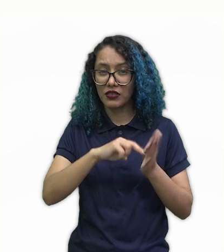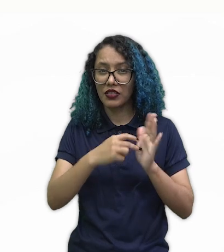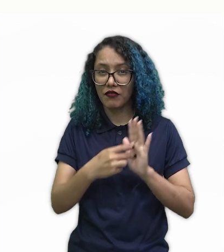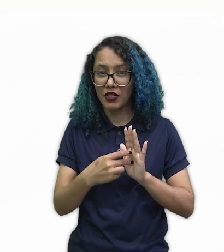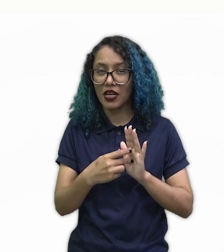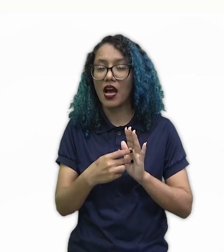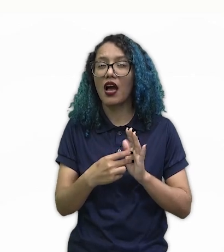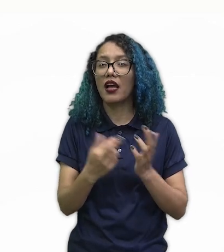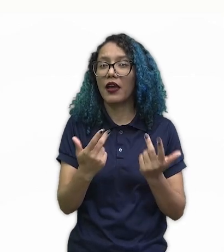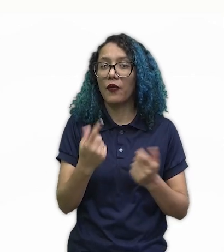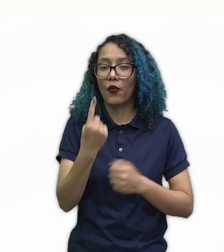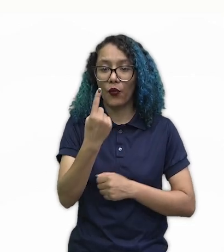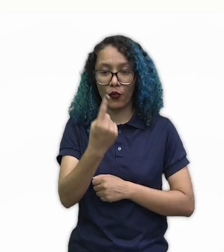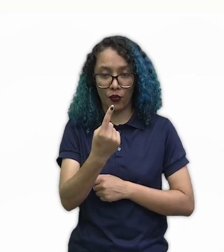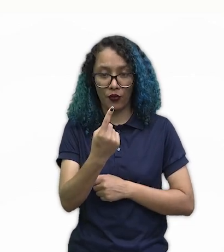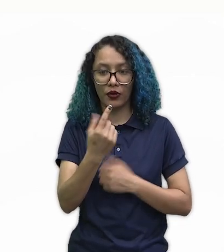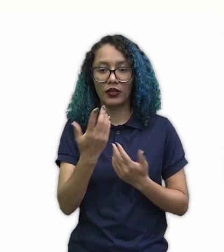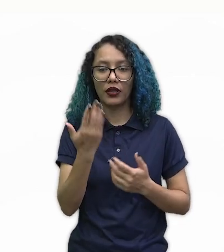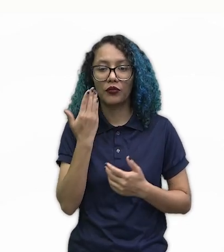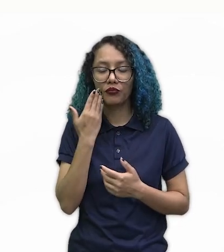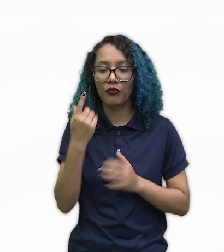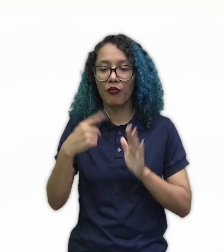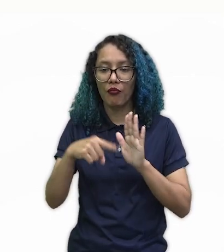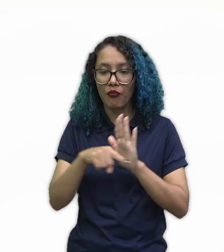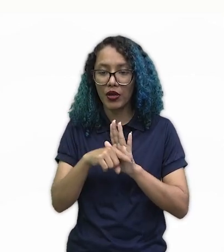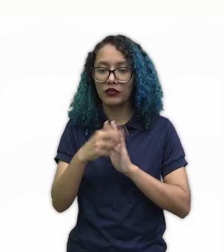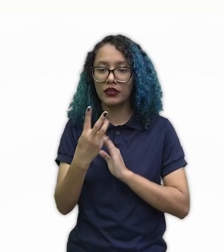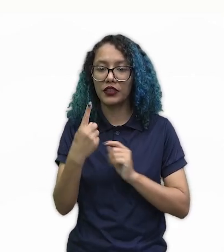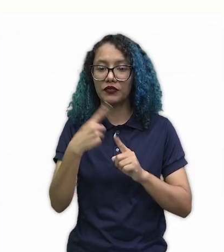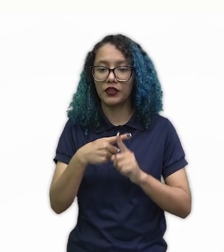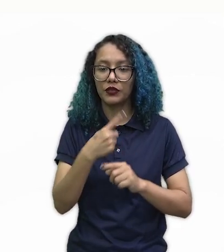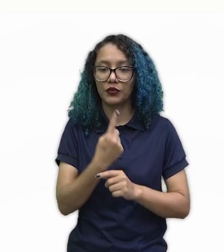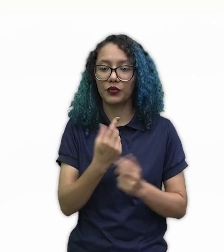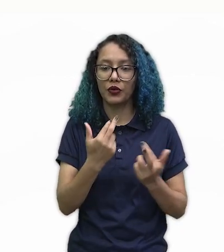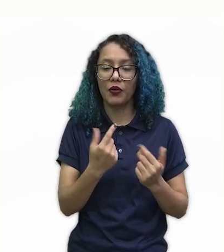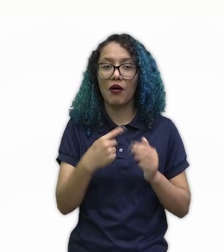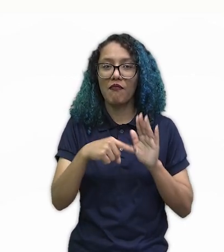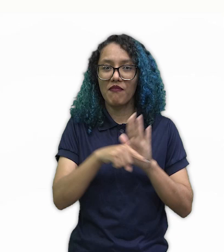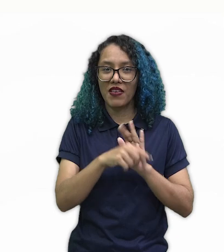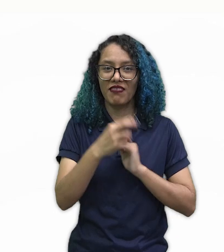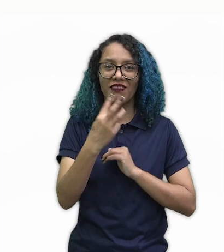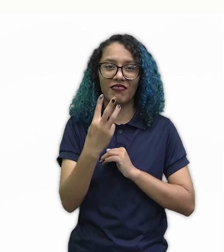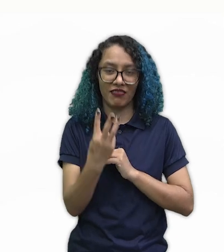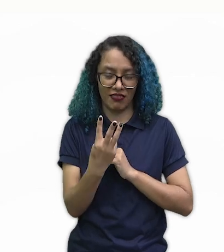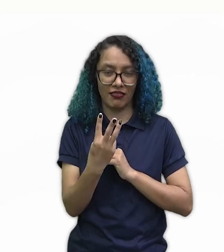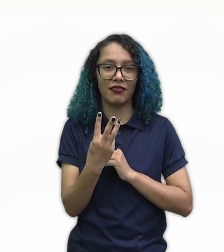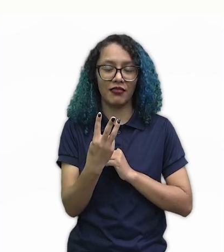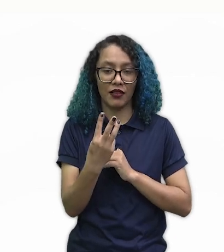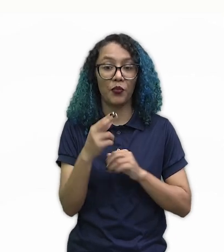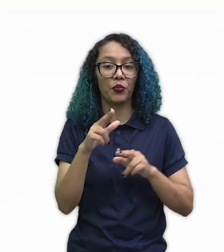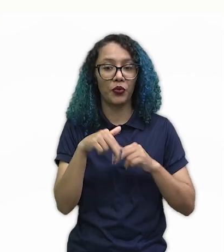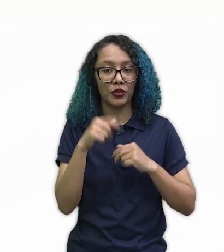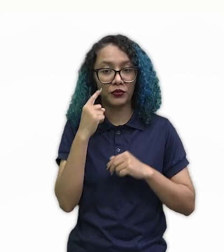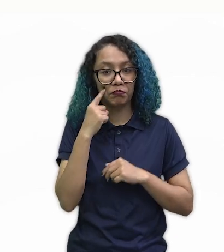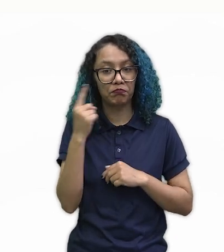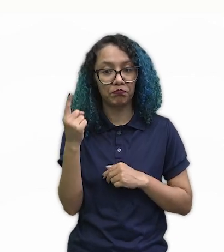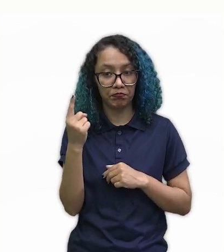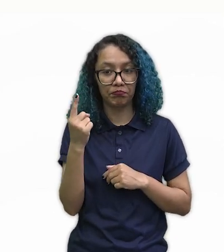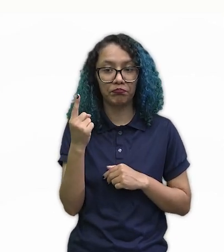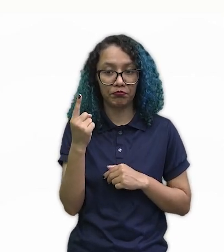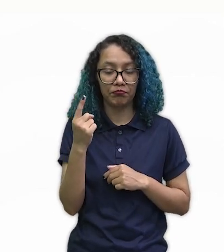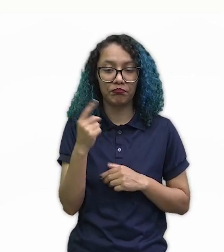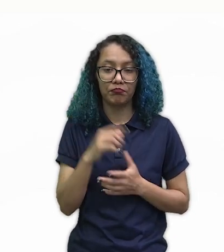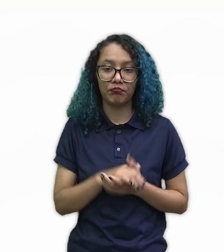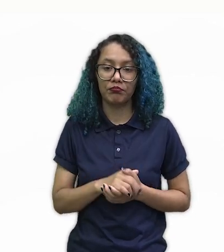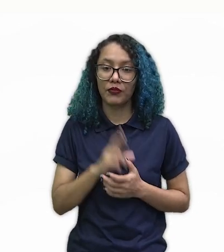1. Então eu vou ter menos 3 vezes 1, cujo resultado é menos 3. Por isso que lá em cima a